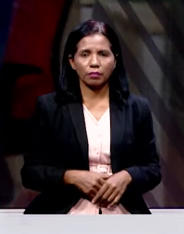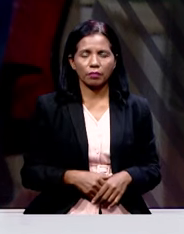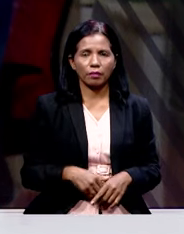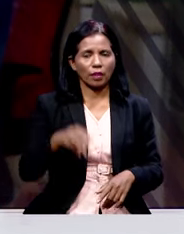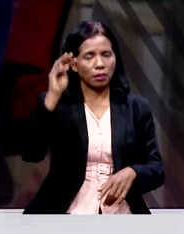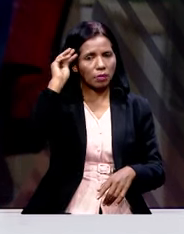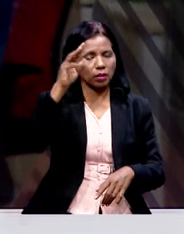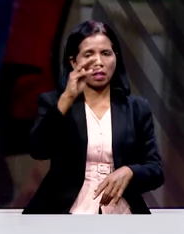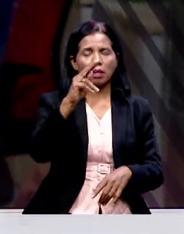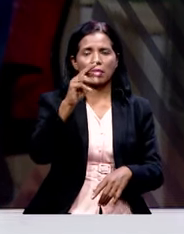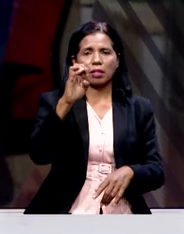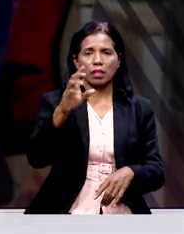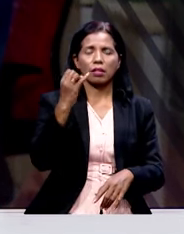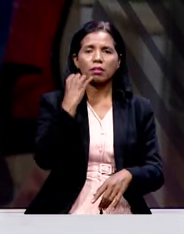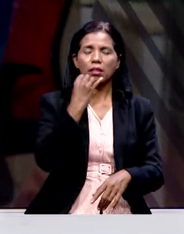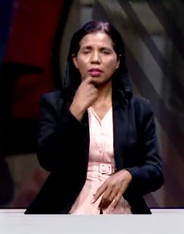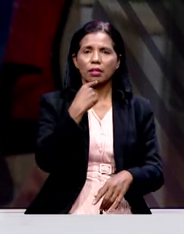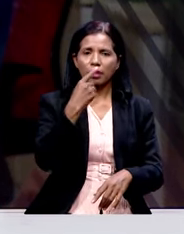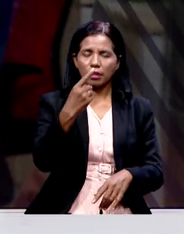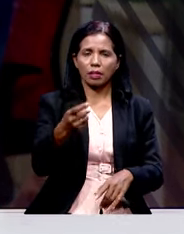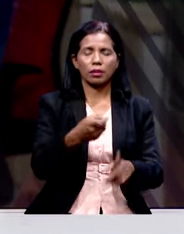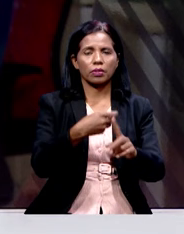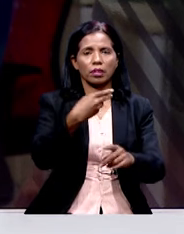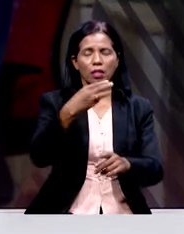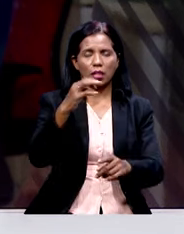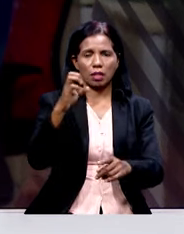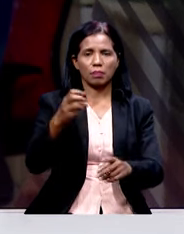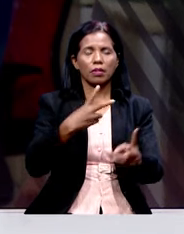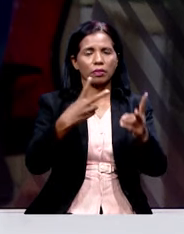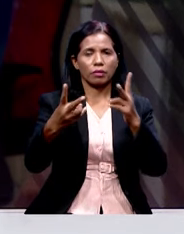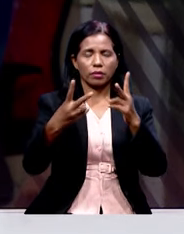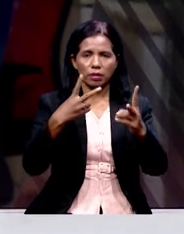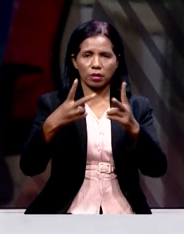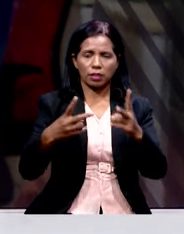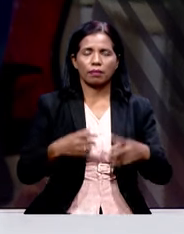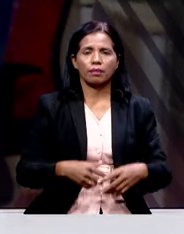Ministro de Negócios Estrangeiros Israel Ateten, delegação Rússia Hamas, visita Moscovo.